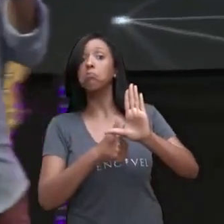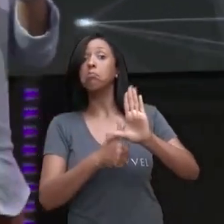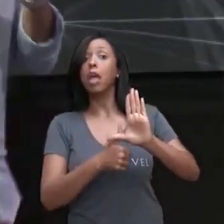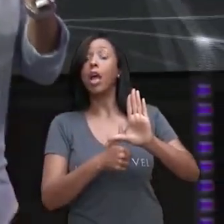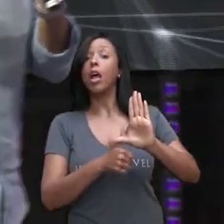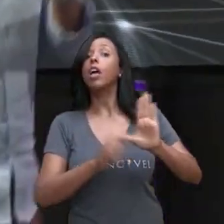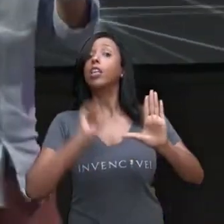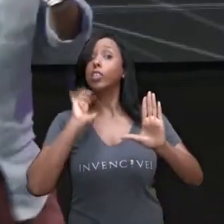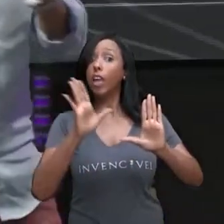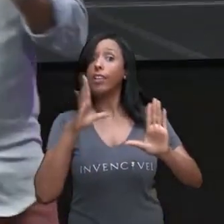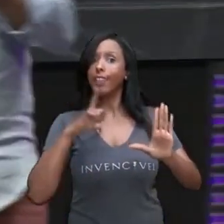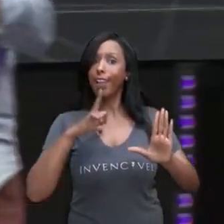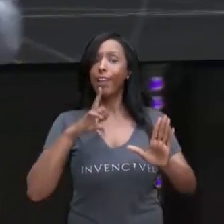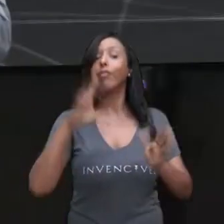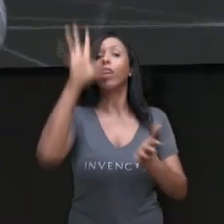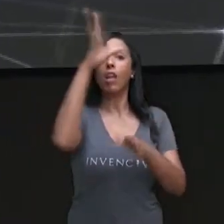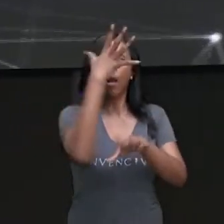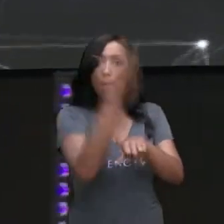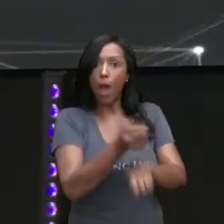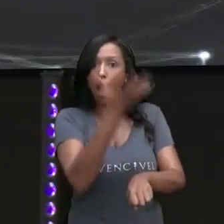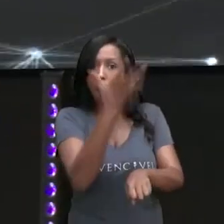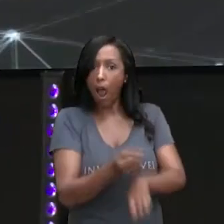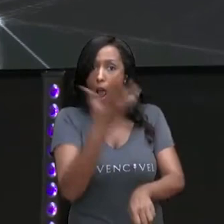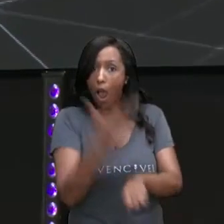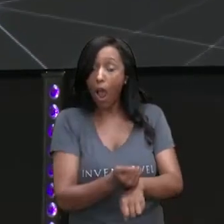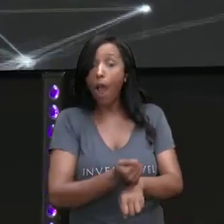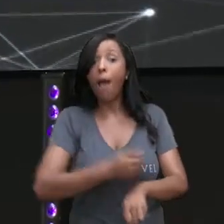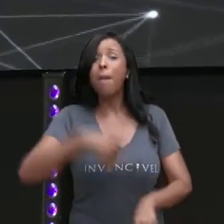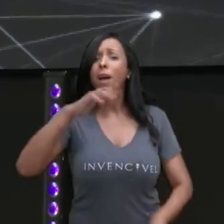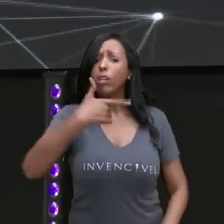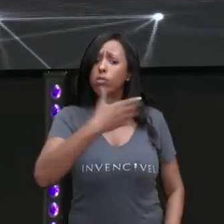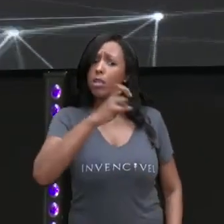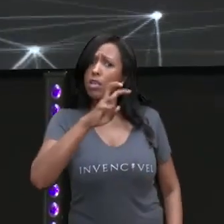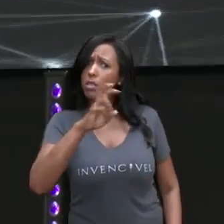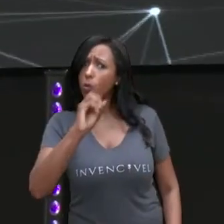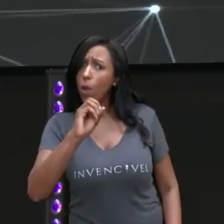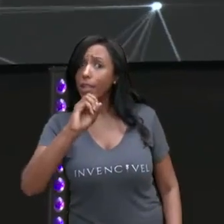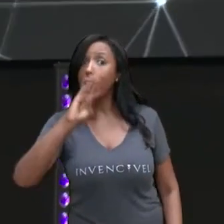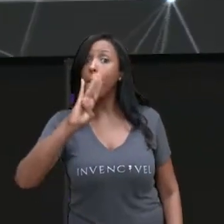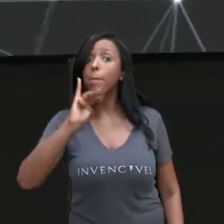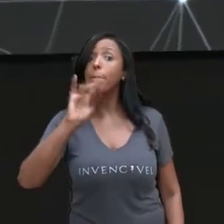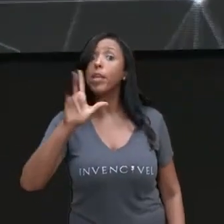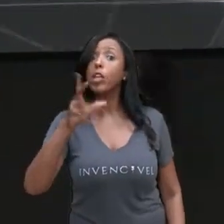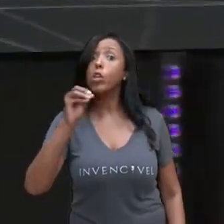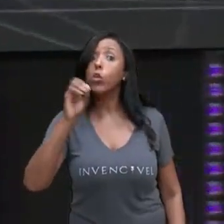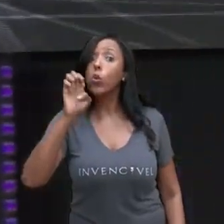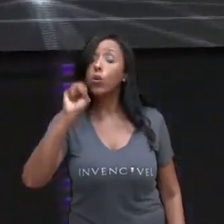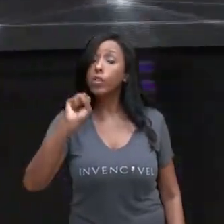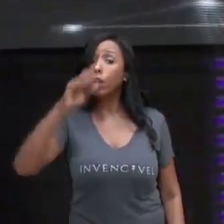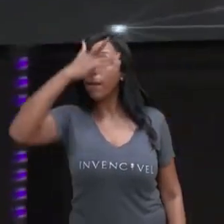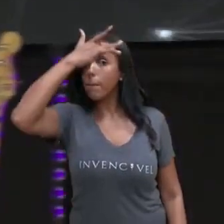já foi baixada, foi feito download por mais de 250 milhões de pessoas, em mais